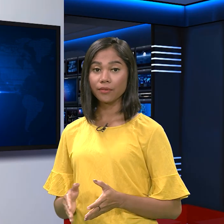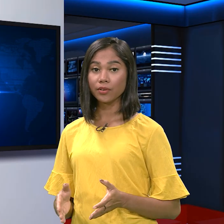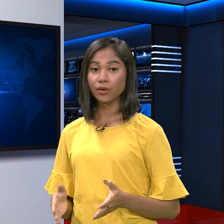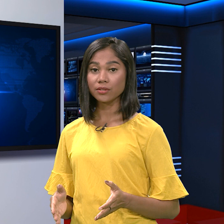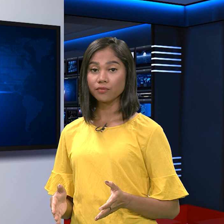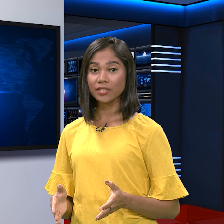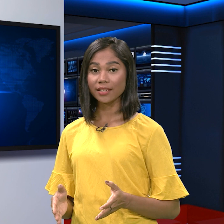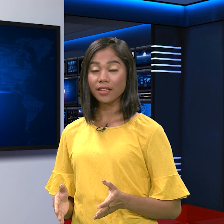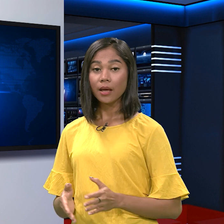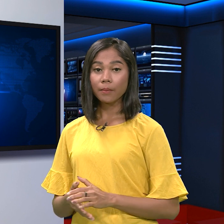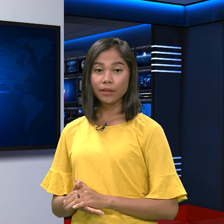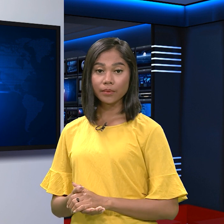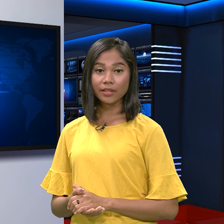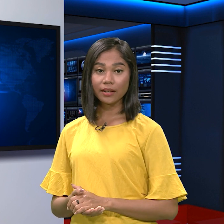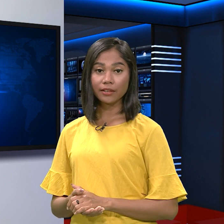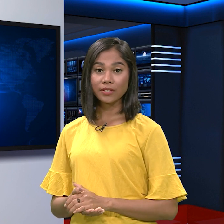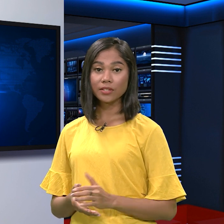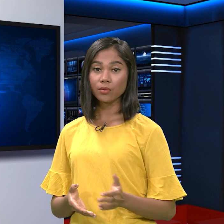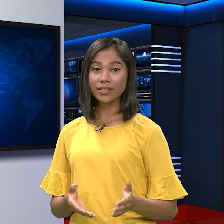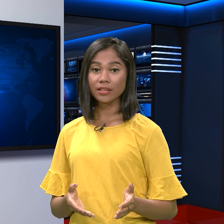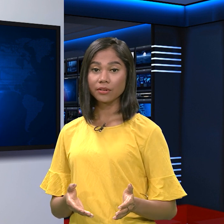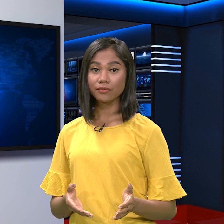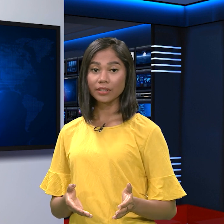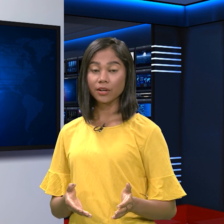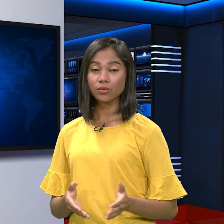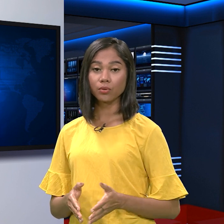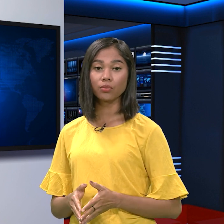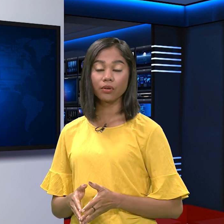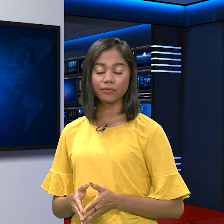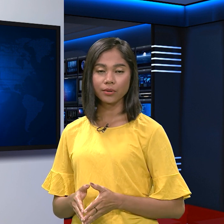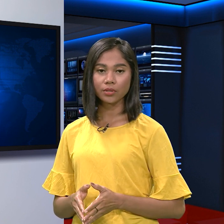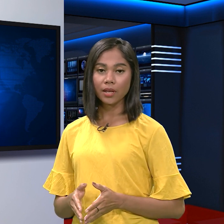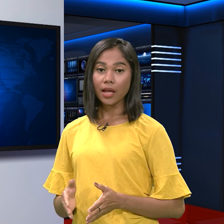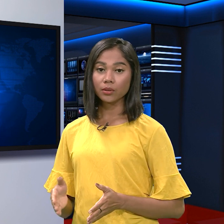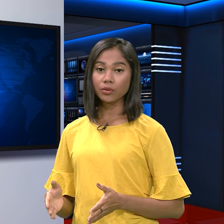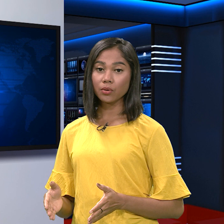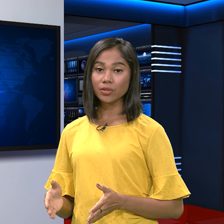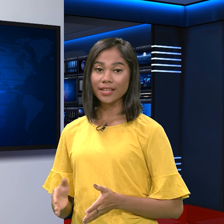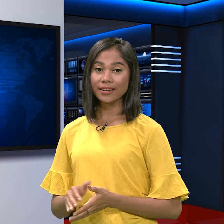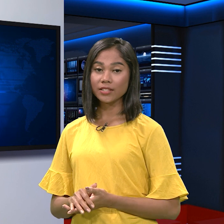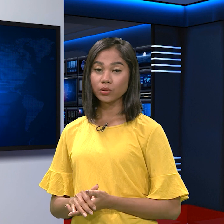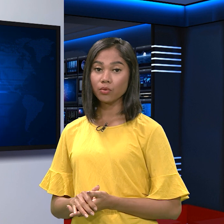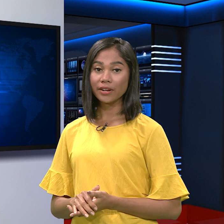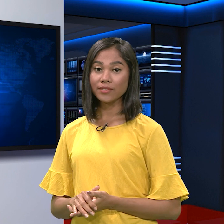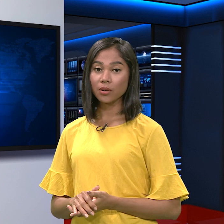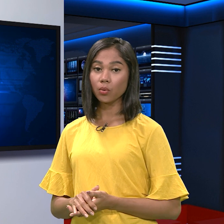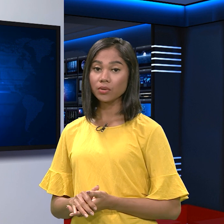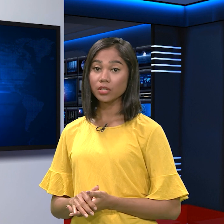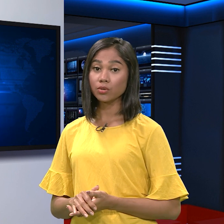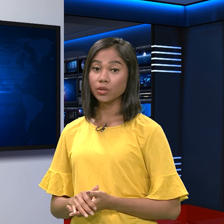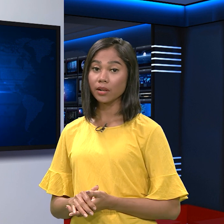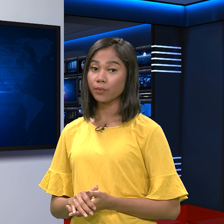legislação em vigor é suficiente para impedir a livre circulação de infectados com o coronavírus. António Costa rejeitou uma